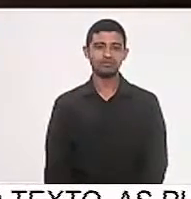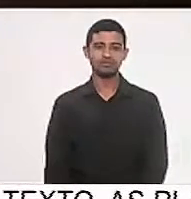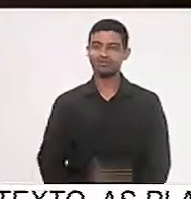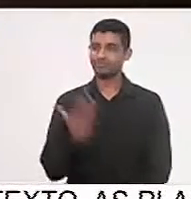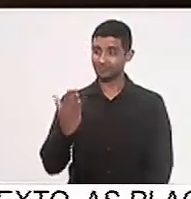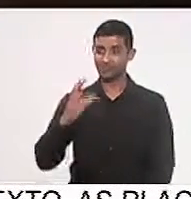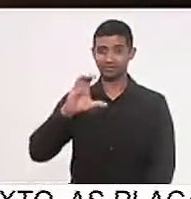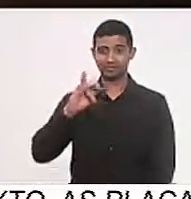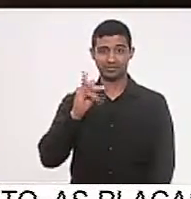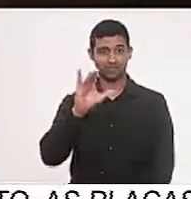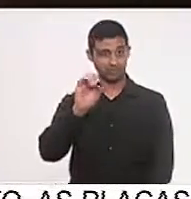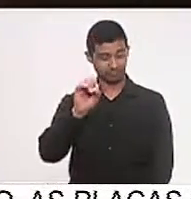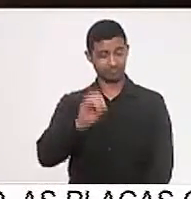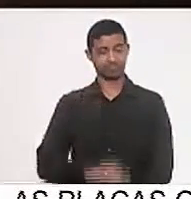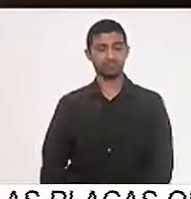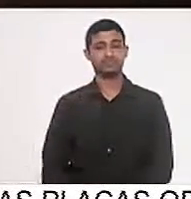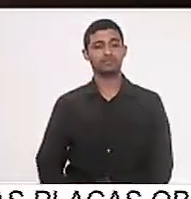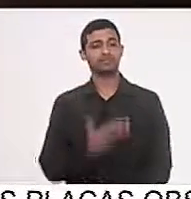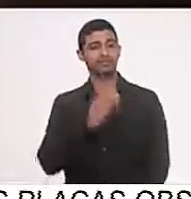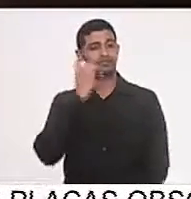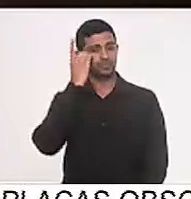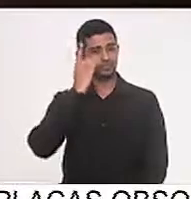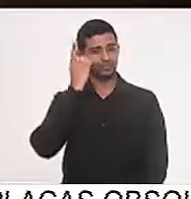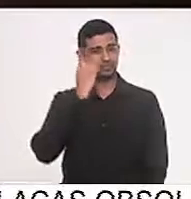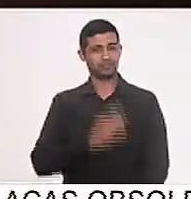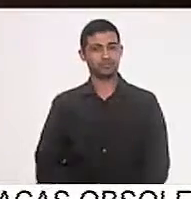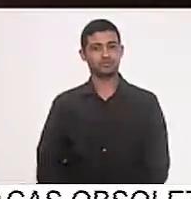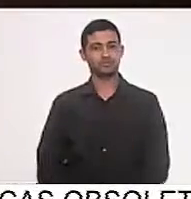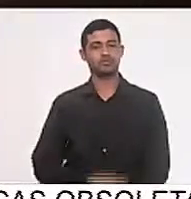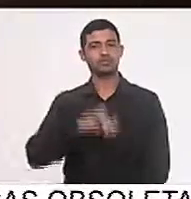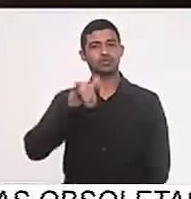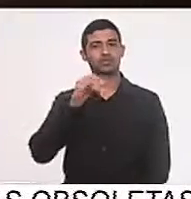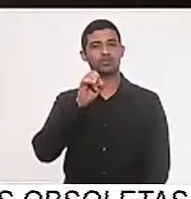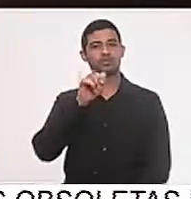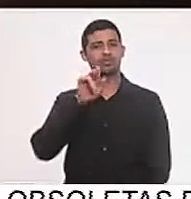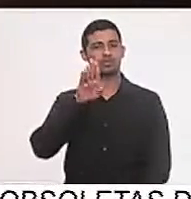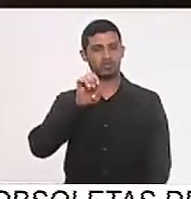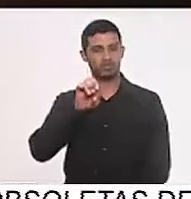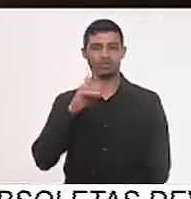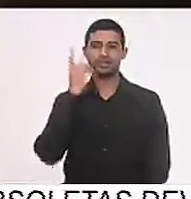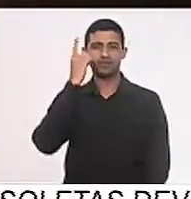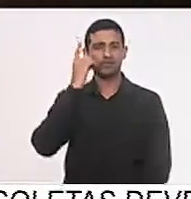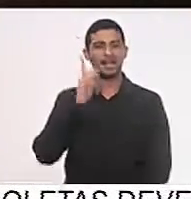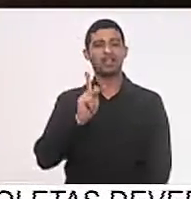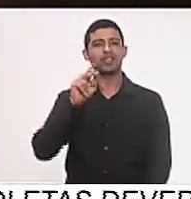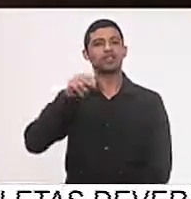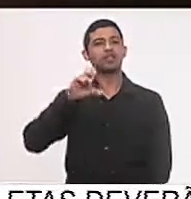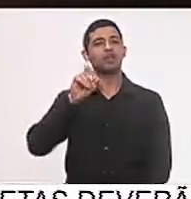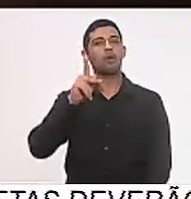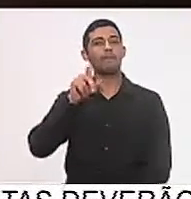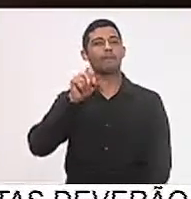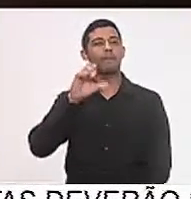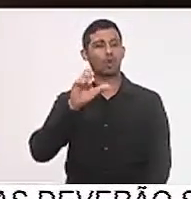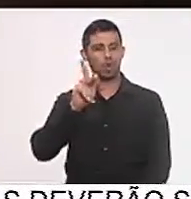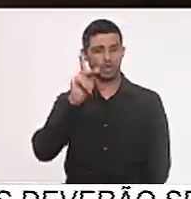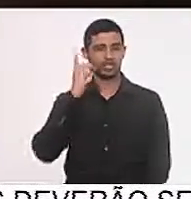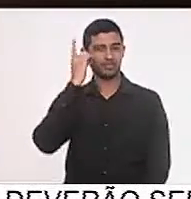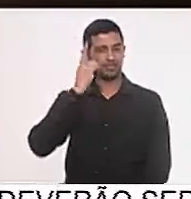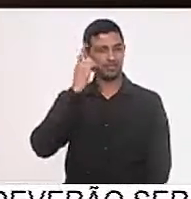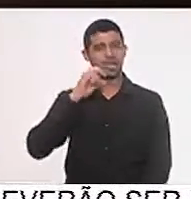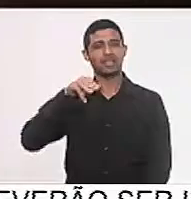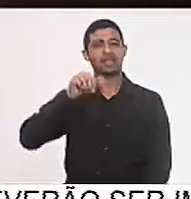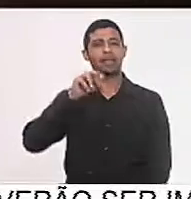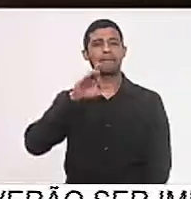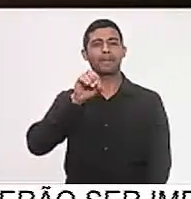deputado Chico Machado, deputado Jorge Felipe, deputado Alexandre Knoploch, Marcelo do Seu Dino, deputado